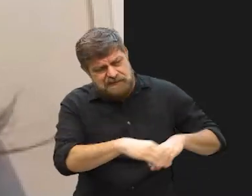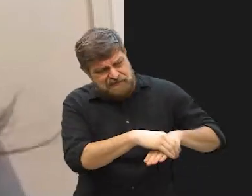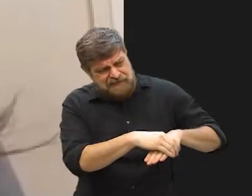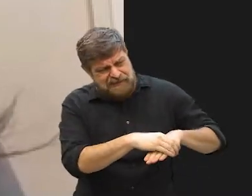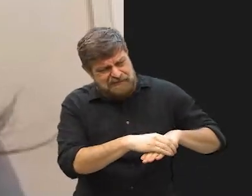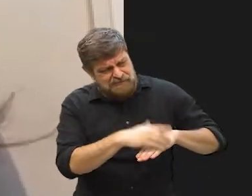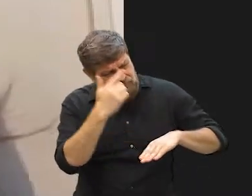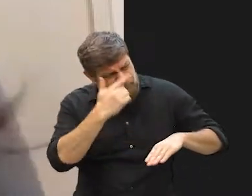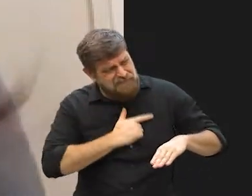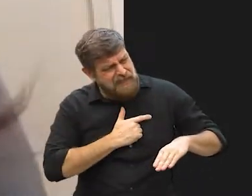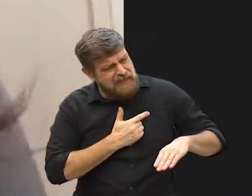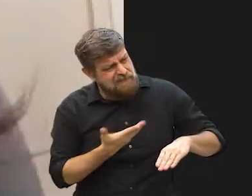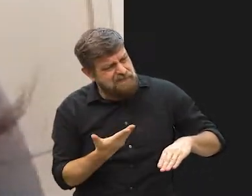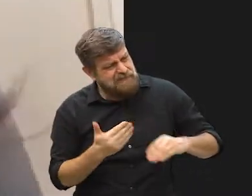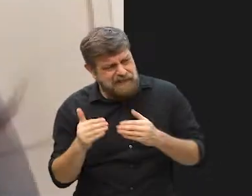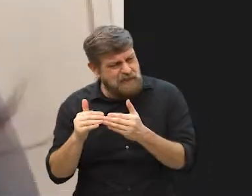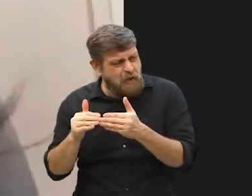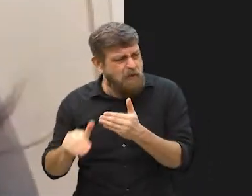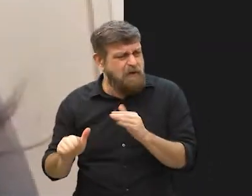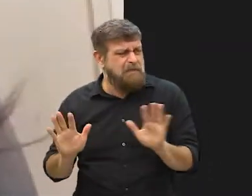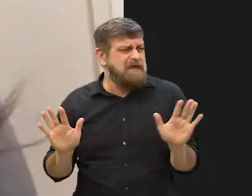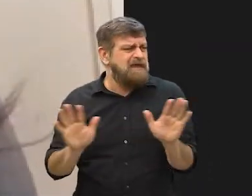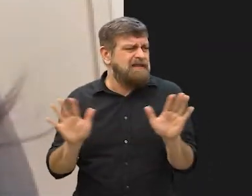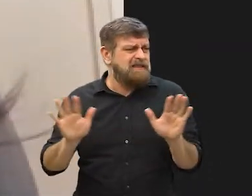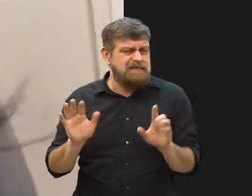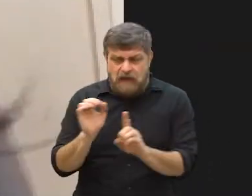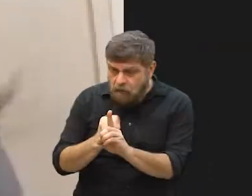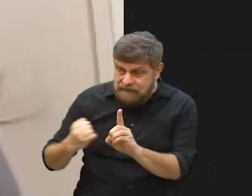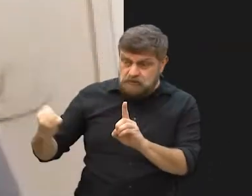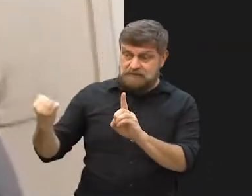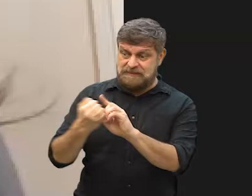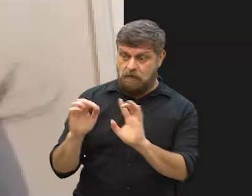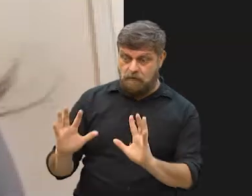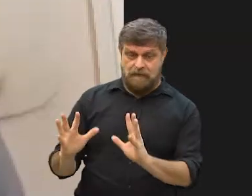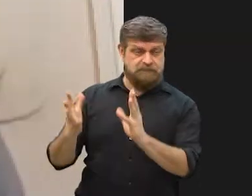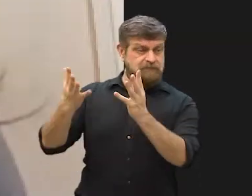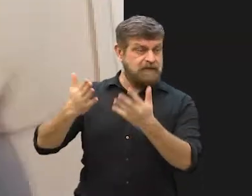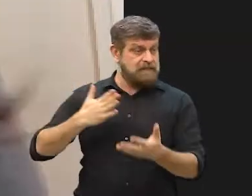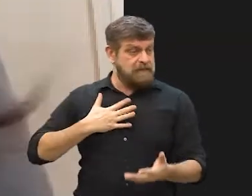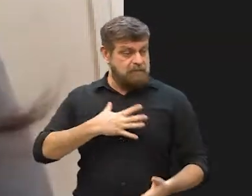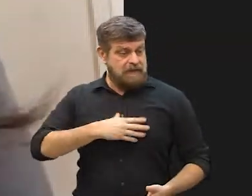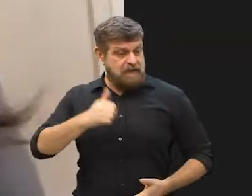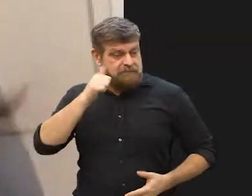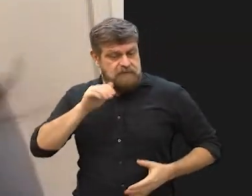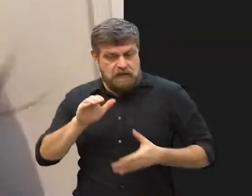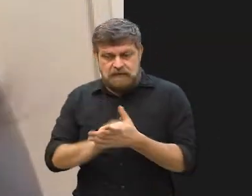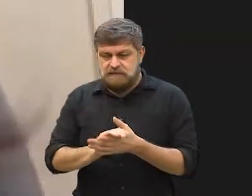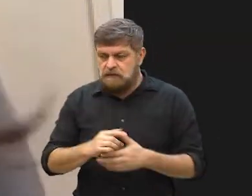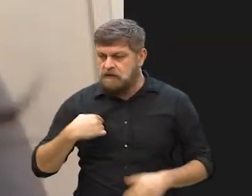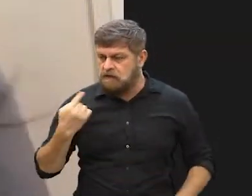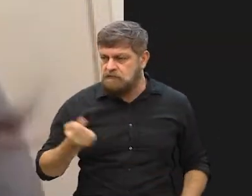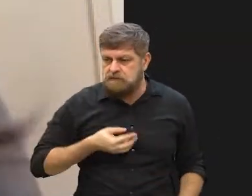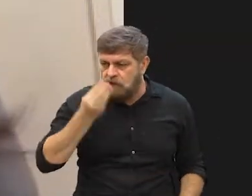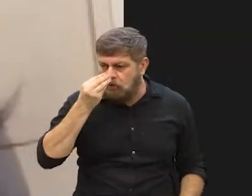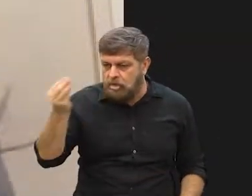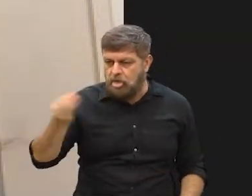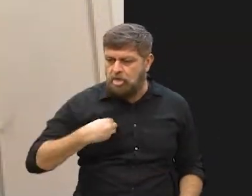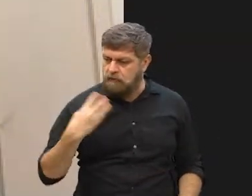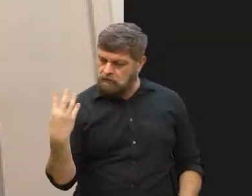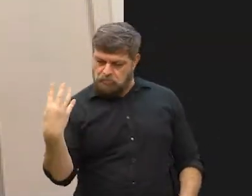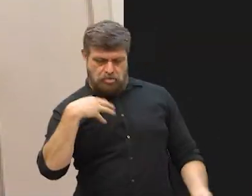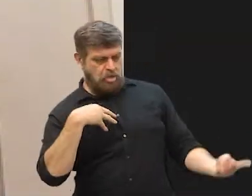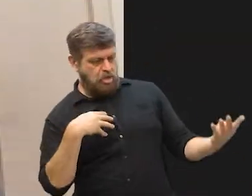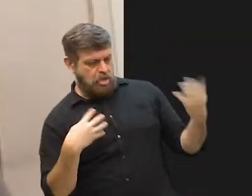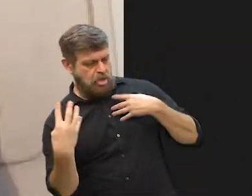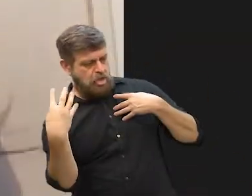calçado desse? Não tinha nada a ver de social. E é como se para a gente qualquer calçado servisse para qualquer ocasião,